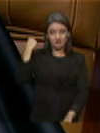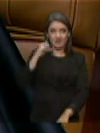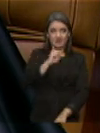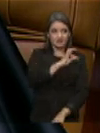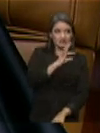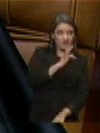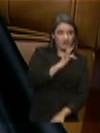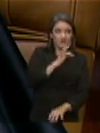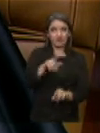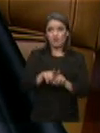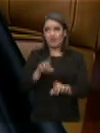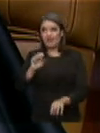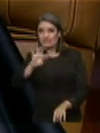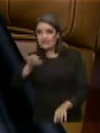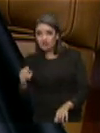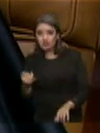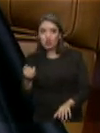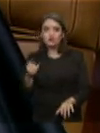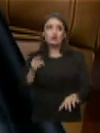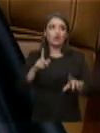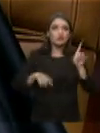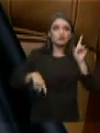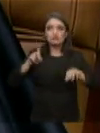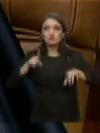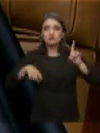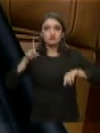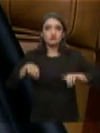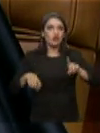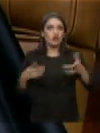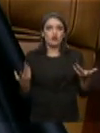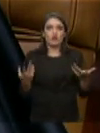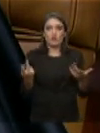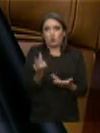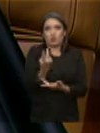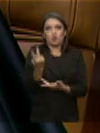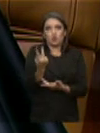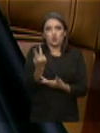STJ, que oscilaram em dois extremos.